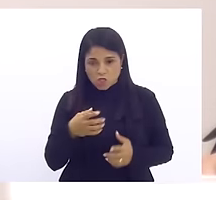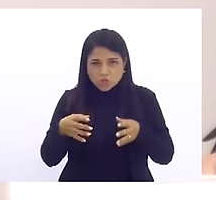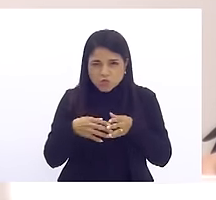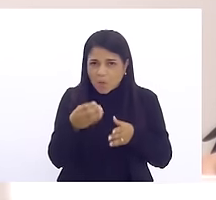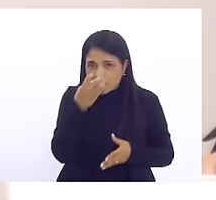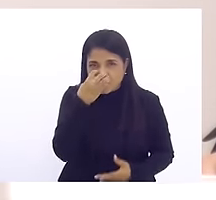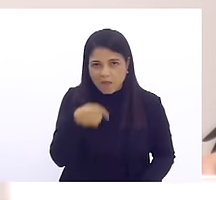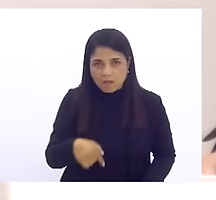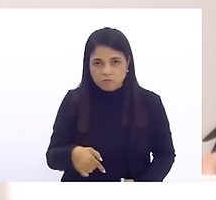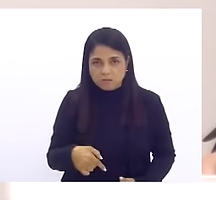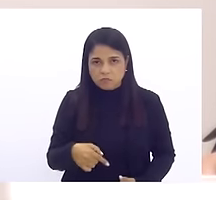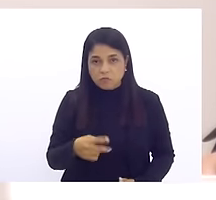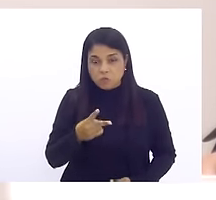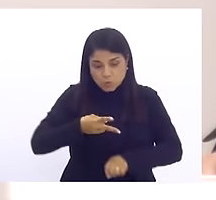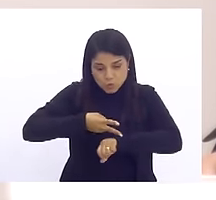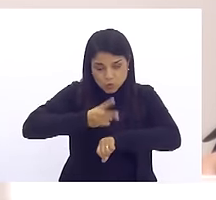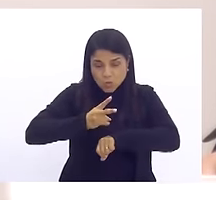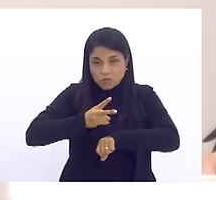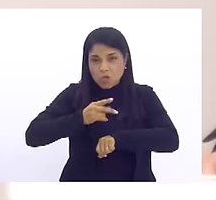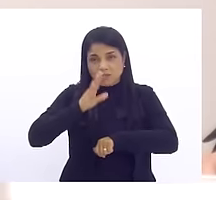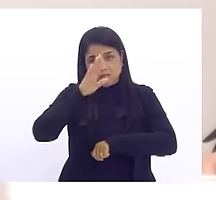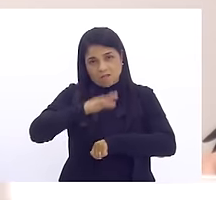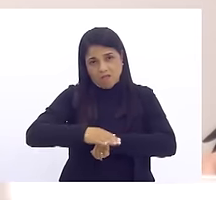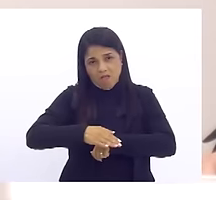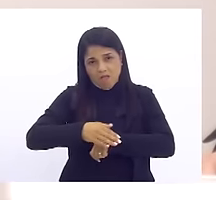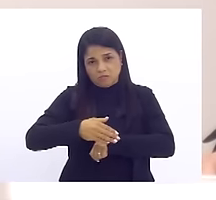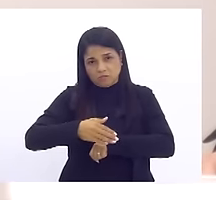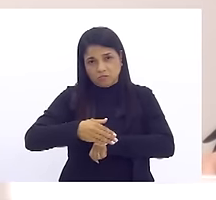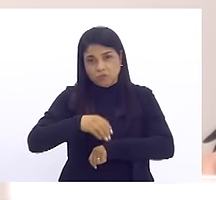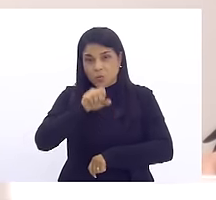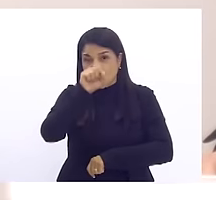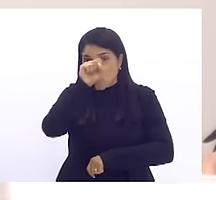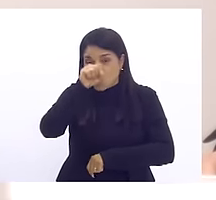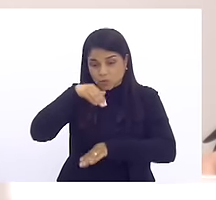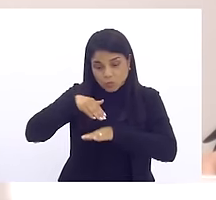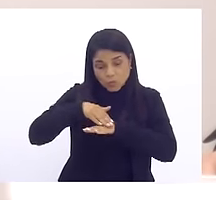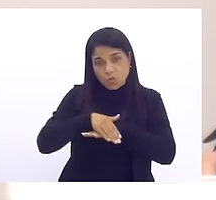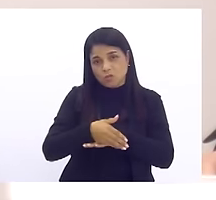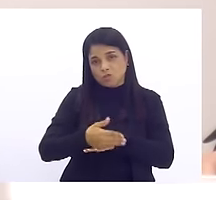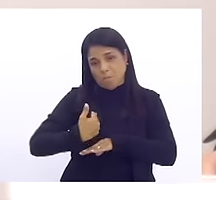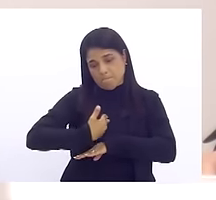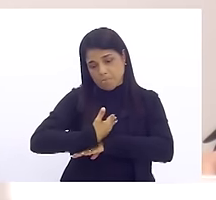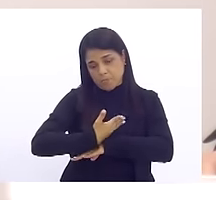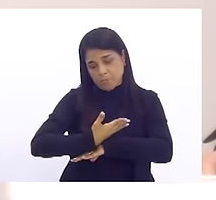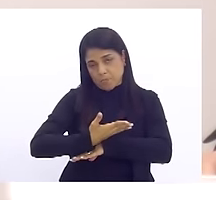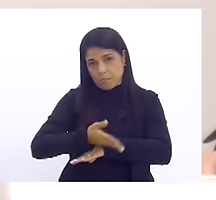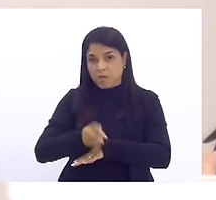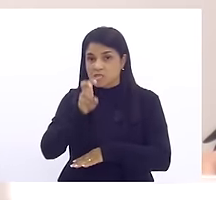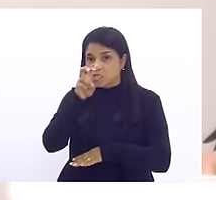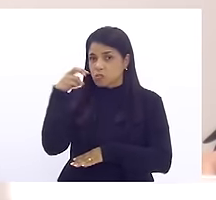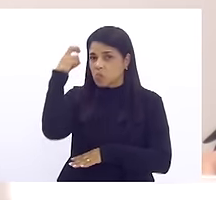nós estamos aqui Desde duas horas da tarde são 8 horas da noite os senhores mesmo ficaram surpresos com as respostas que